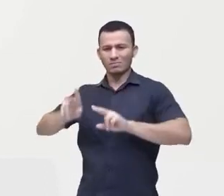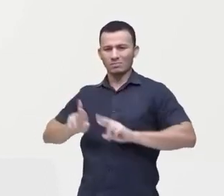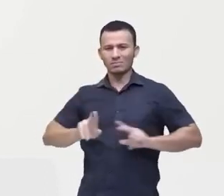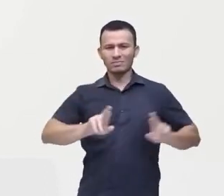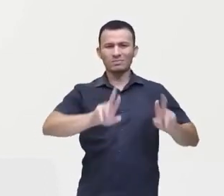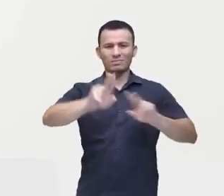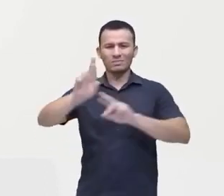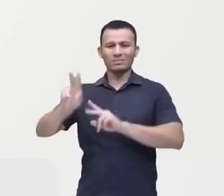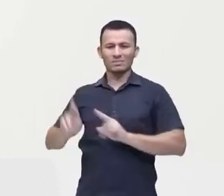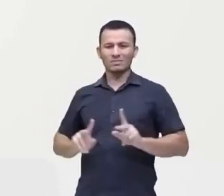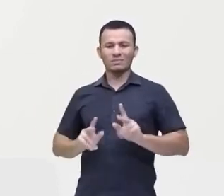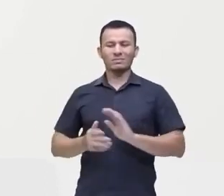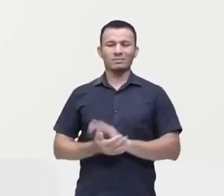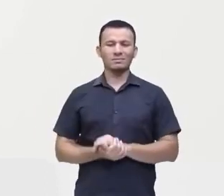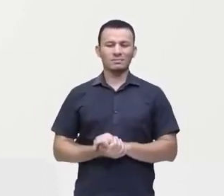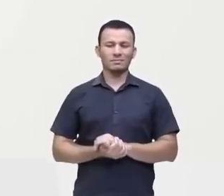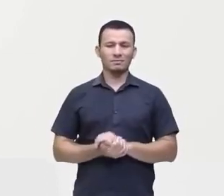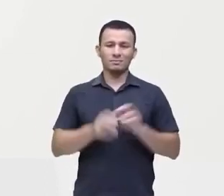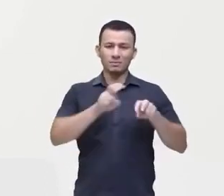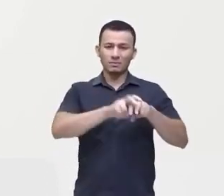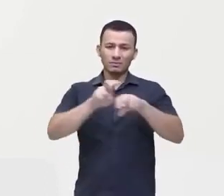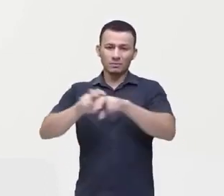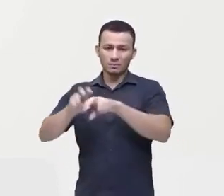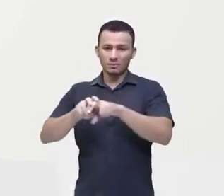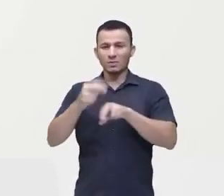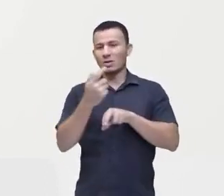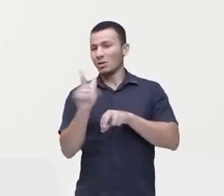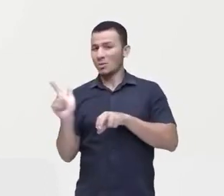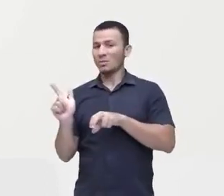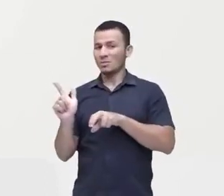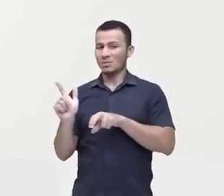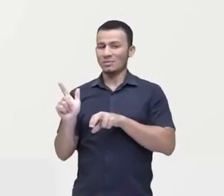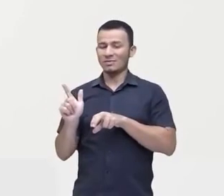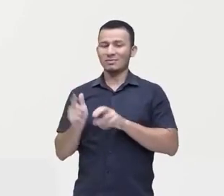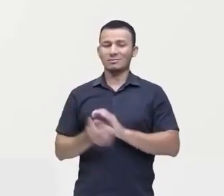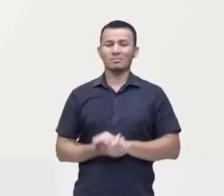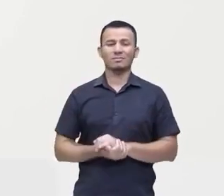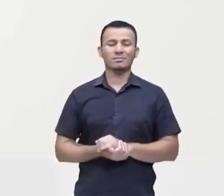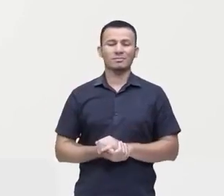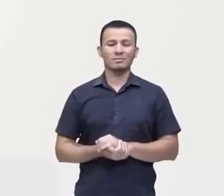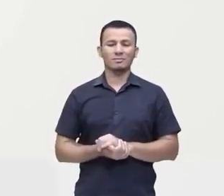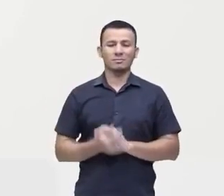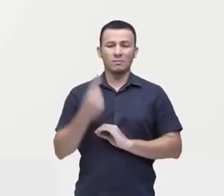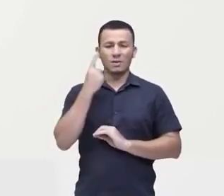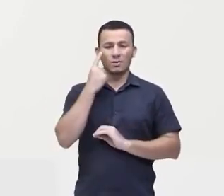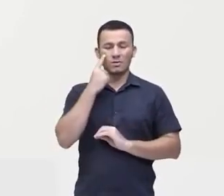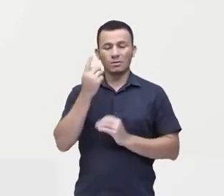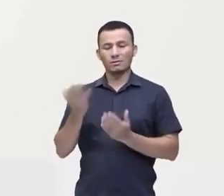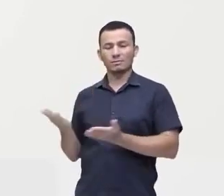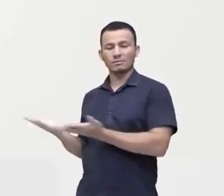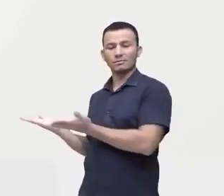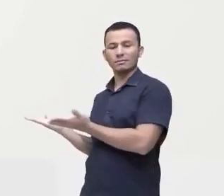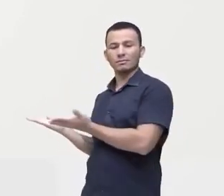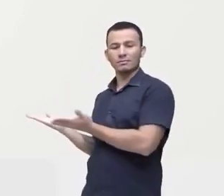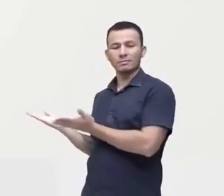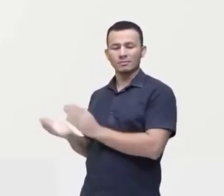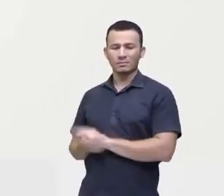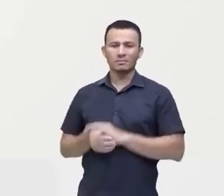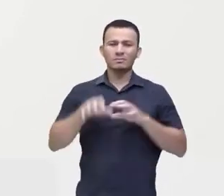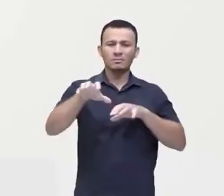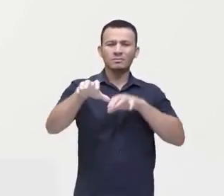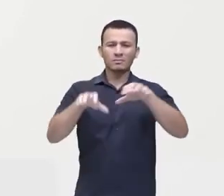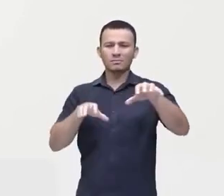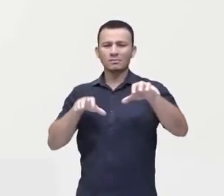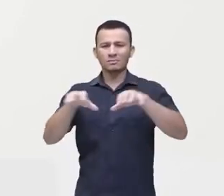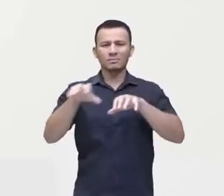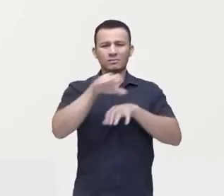outra aqui, as cadeiras já estão arrumadas de outra maneira. Essa de outra maneira e essa de outra maneira.